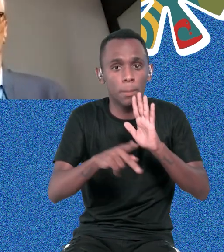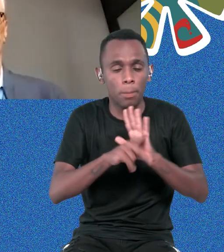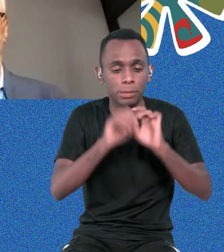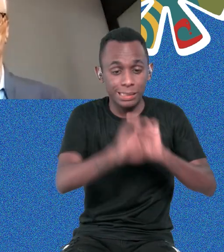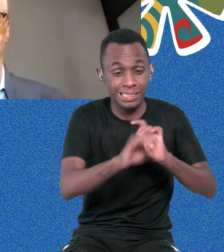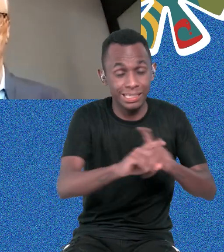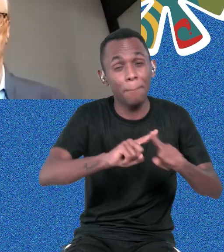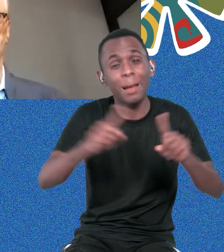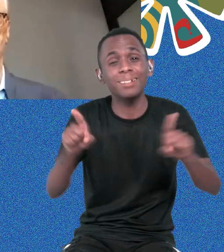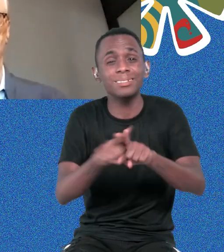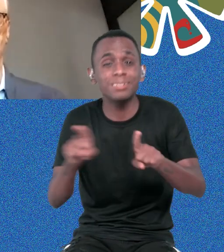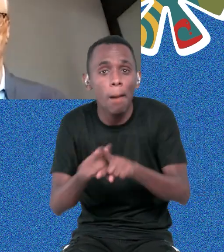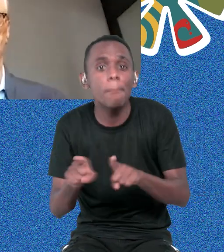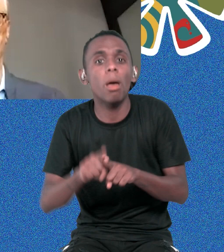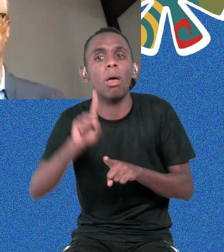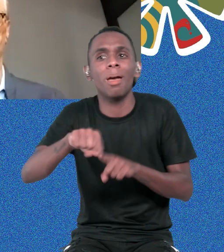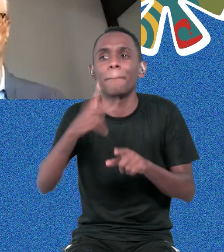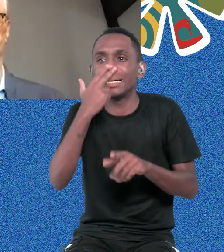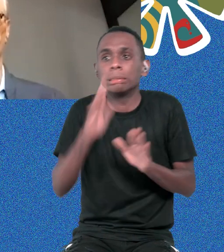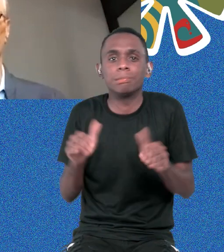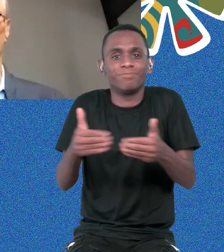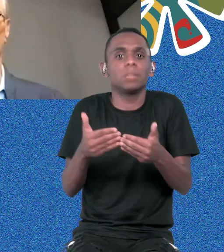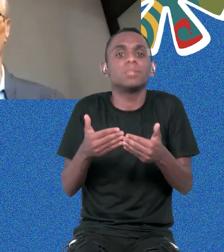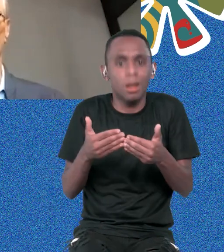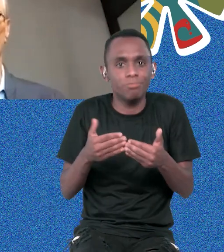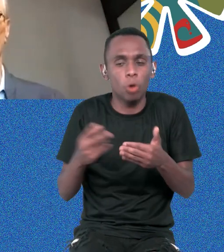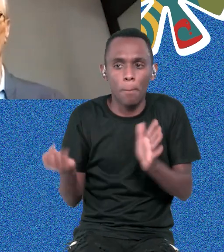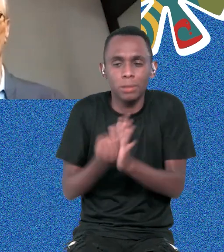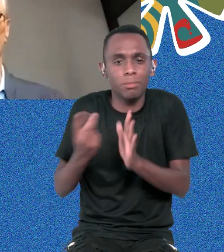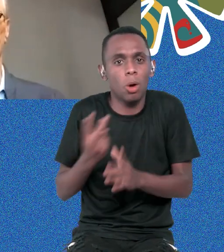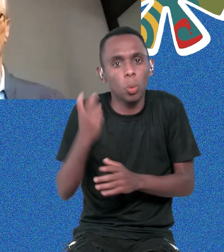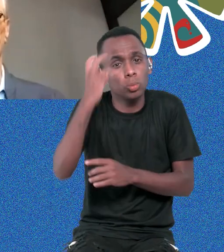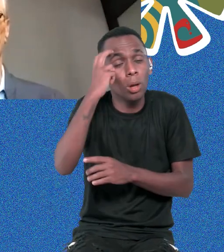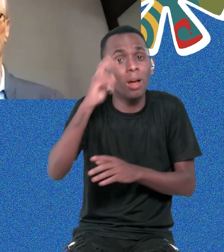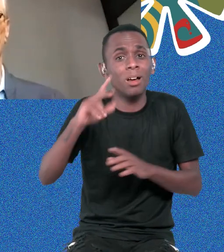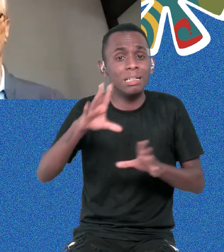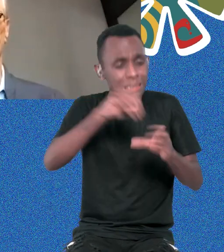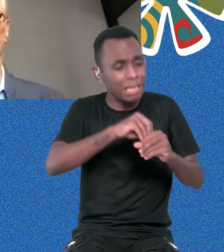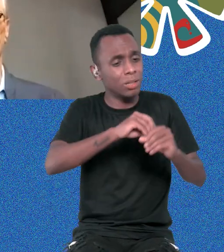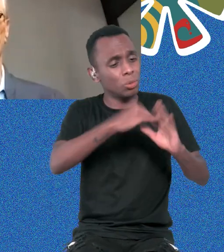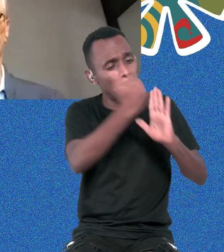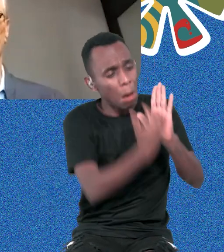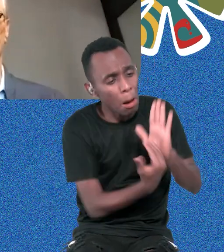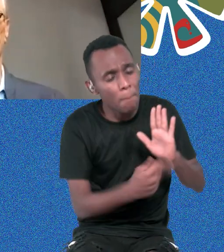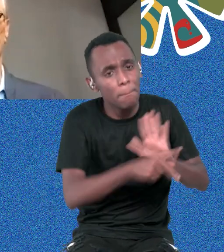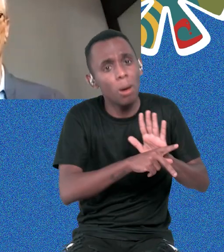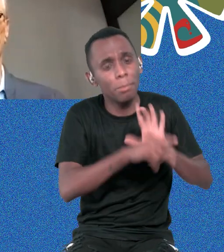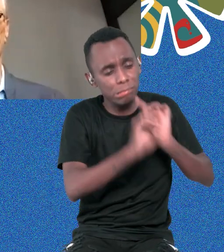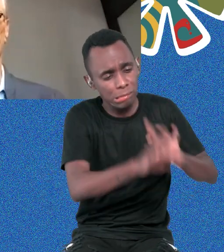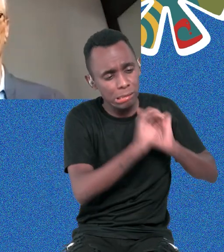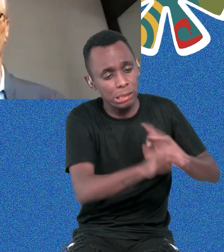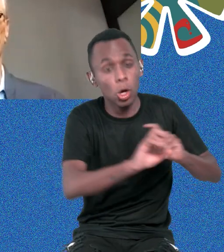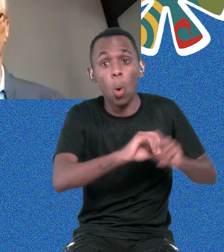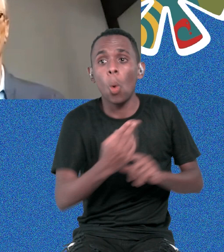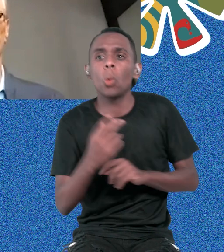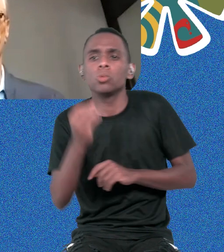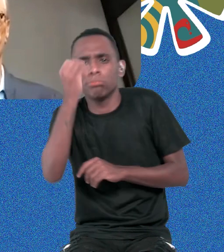lógica de fechar o patrimônio cultural dentro de um currículo ou como um